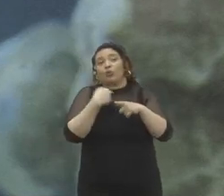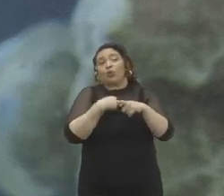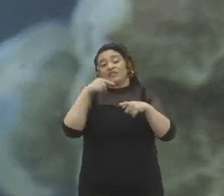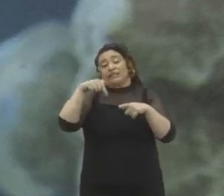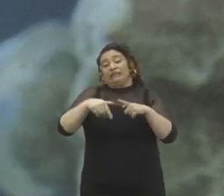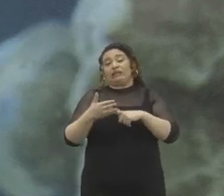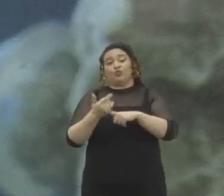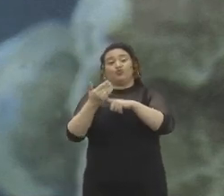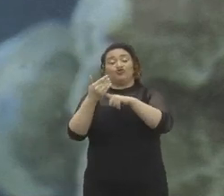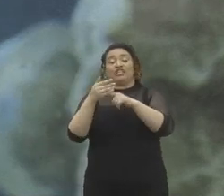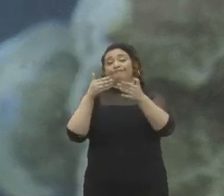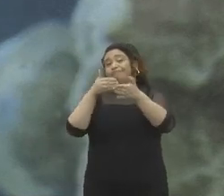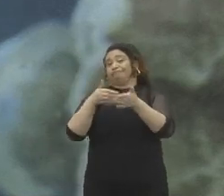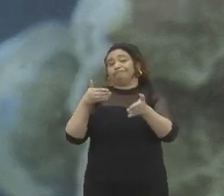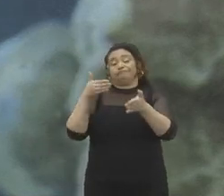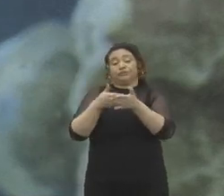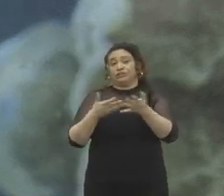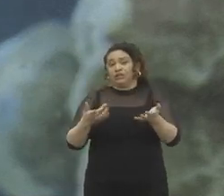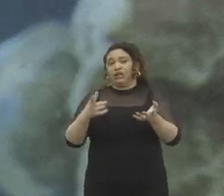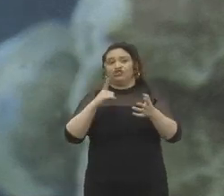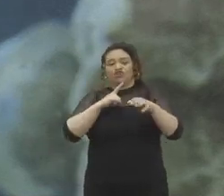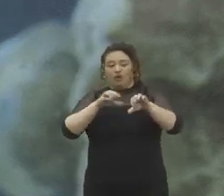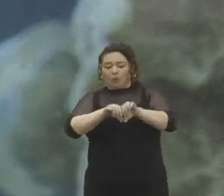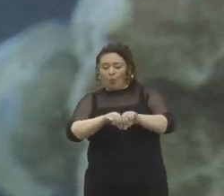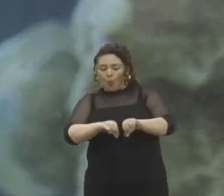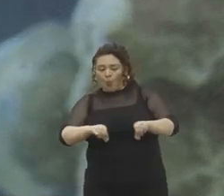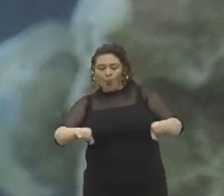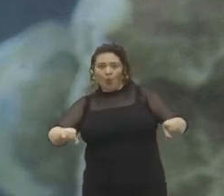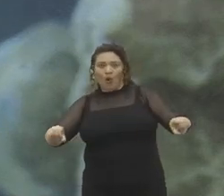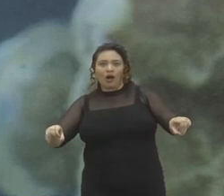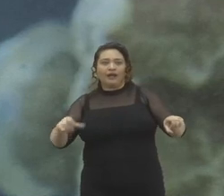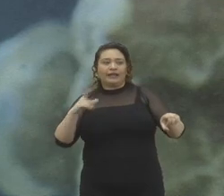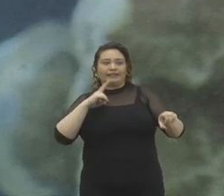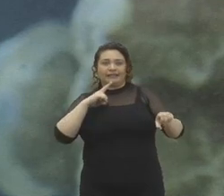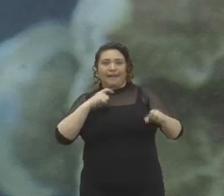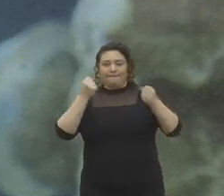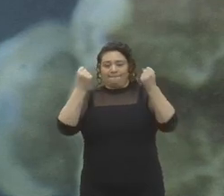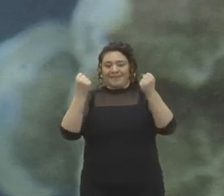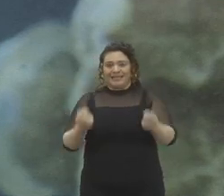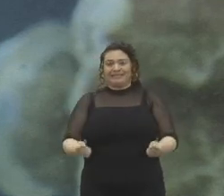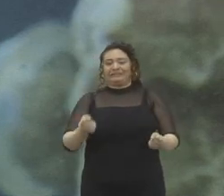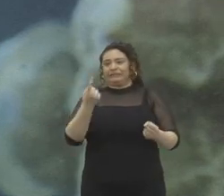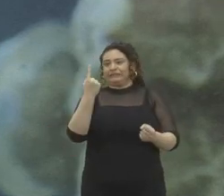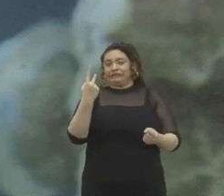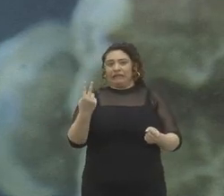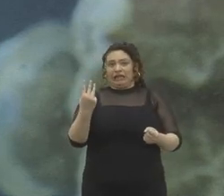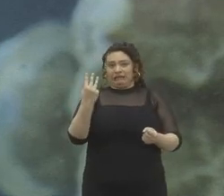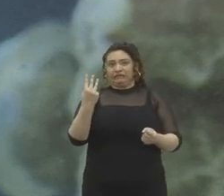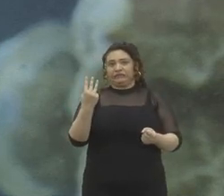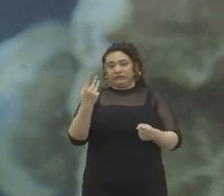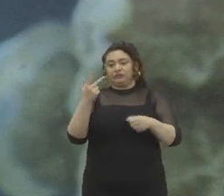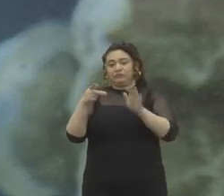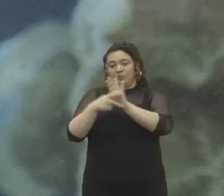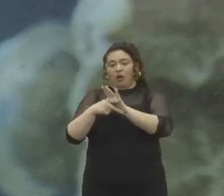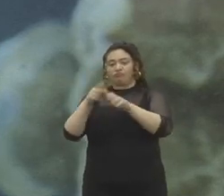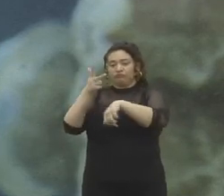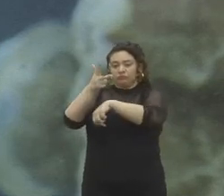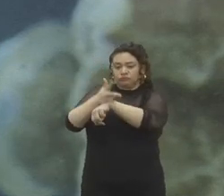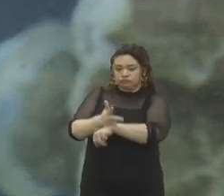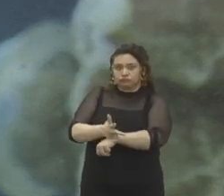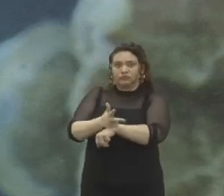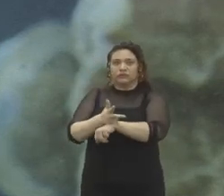tinha uns tubos enormes de metal onde a gente enfiava uma câmera que pesava 13 kg e E fora a